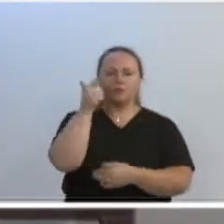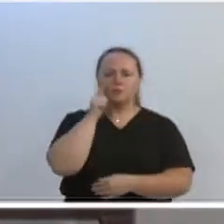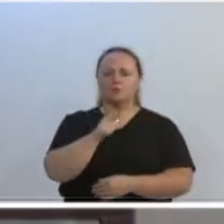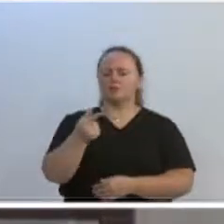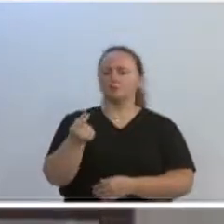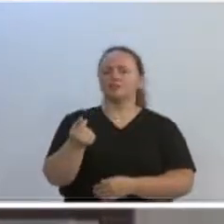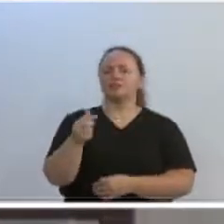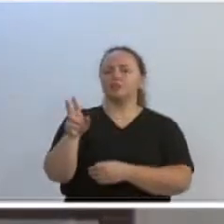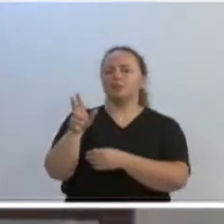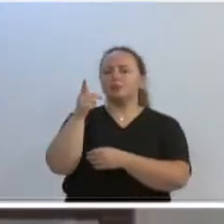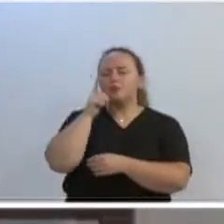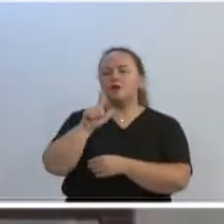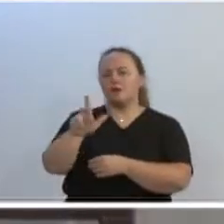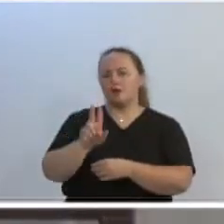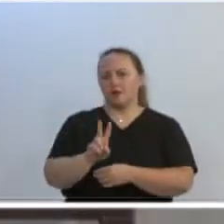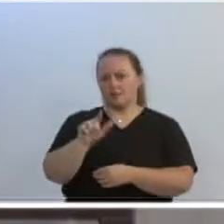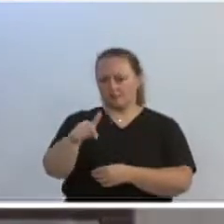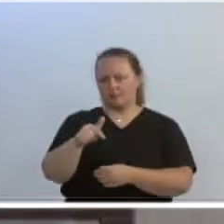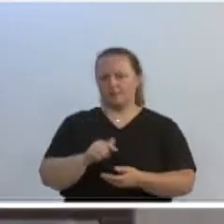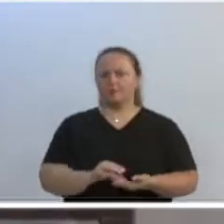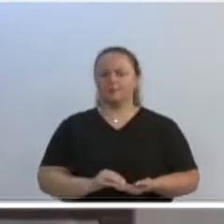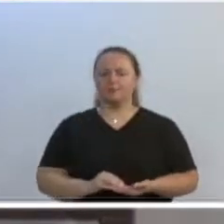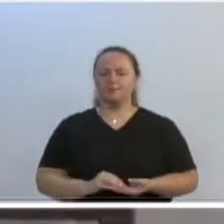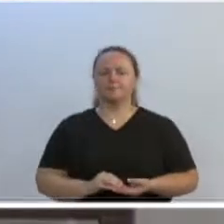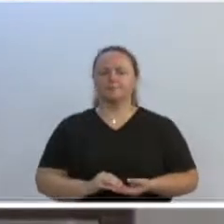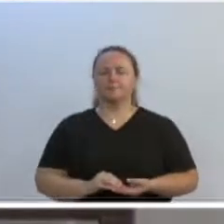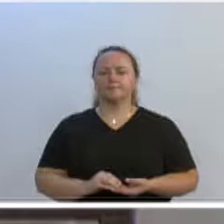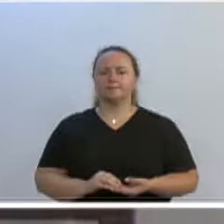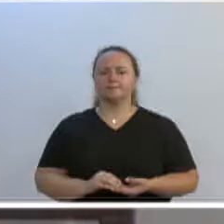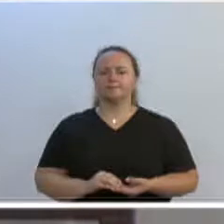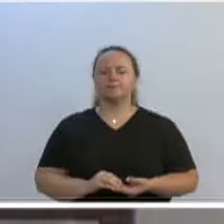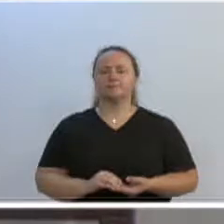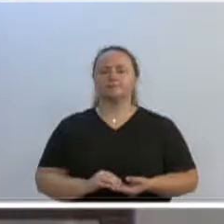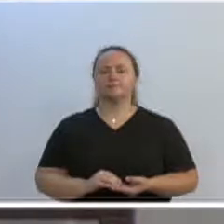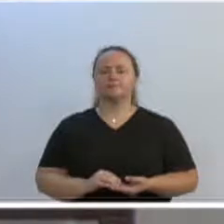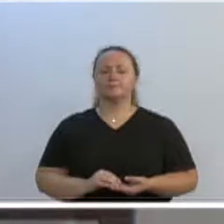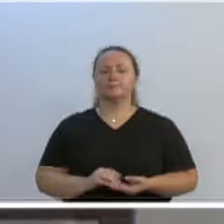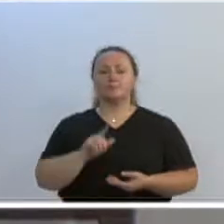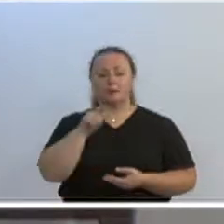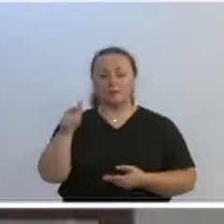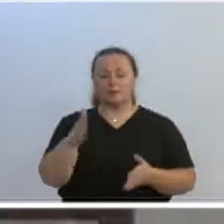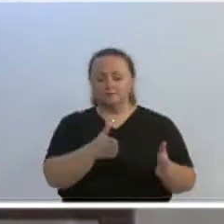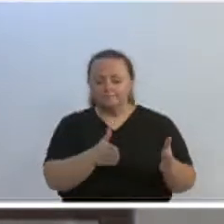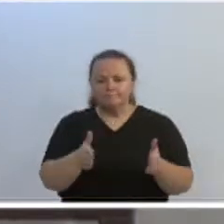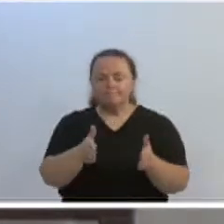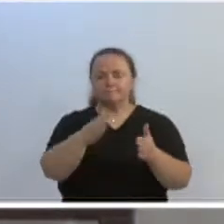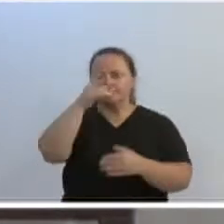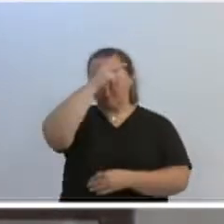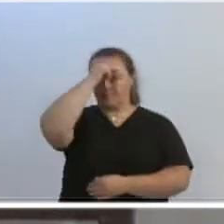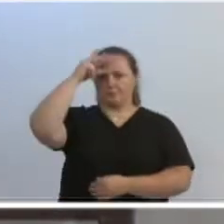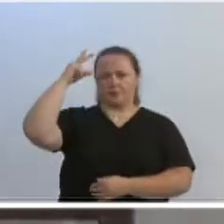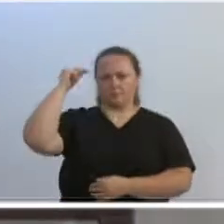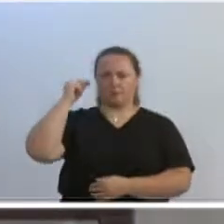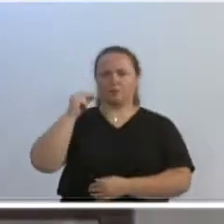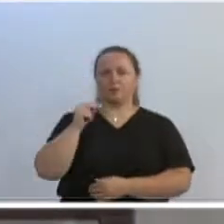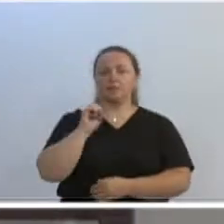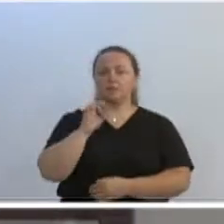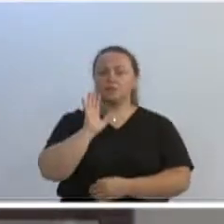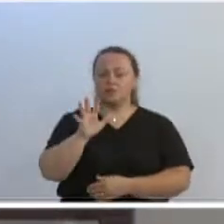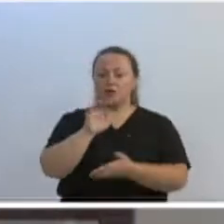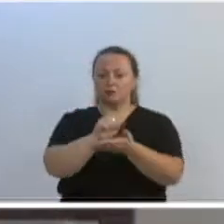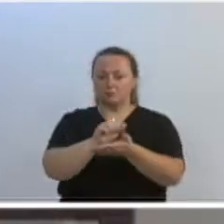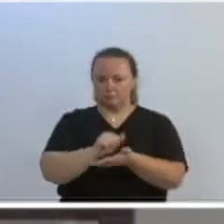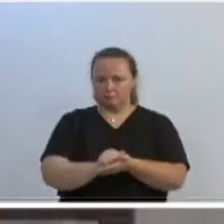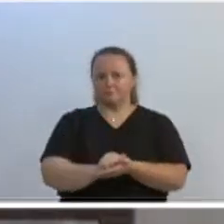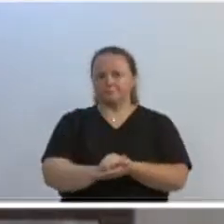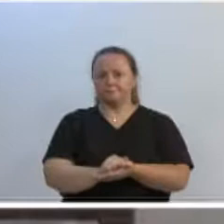já era do requerimento depois encaminha sua suas mãos para aqui porque encaminhou o governo municipal se já cadastrou não aconteceu